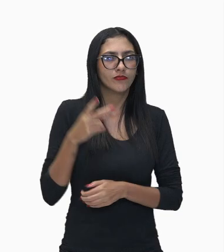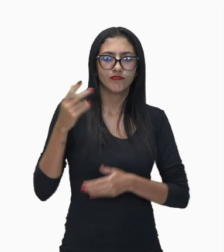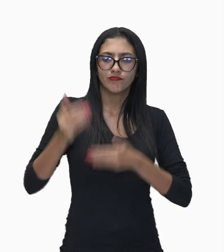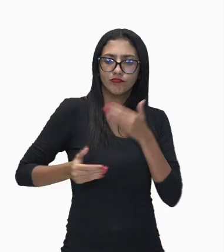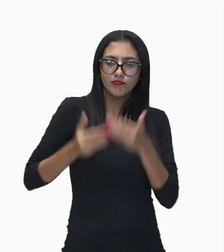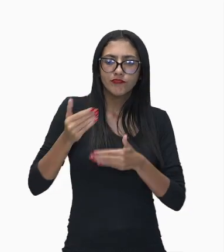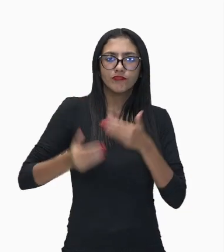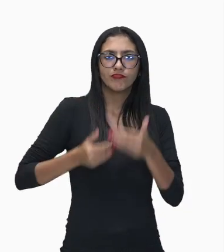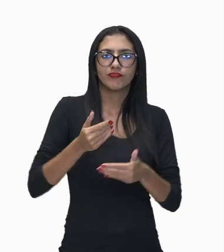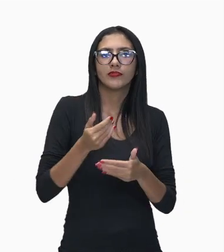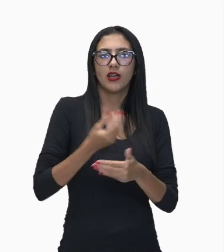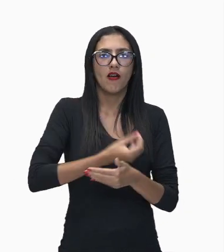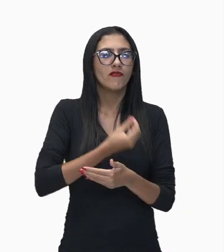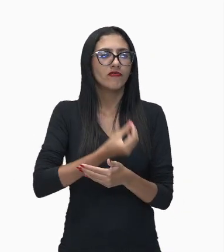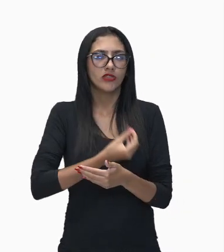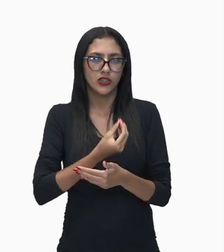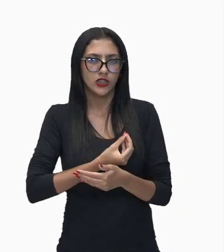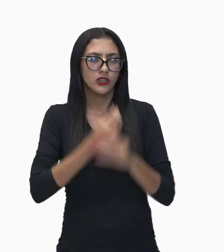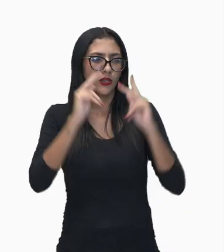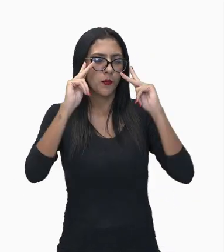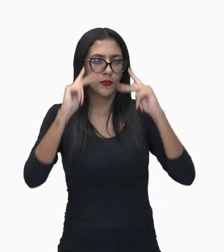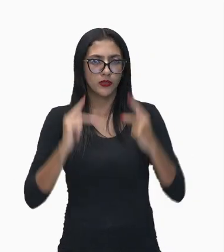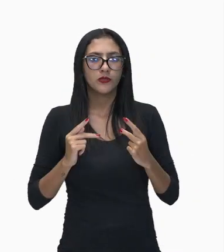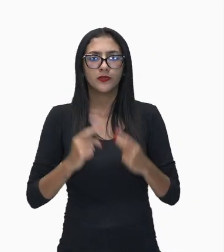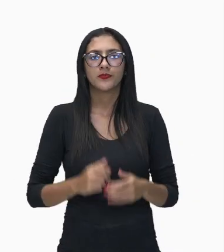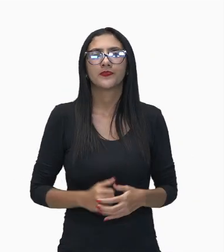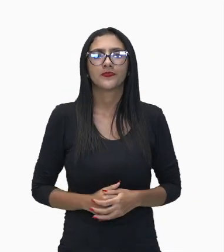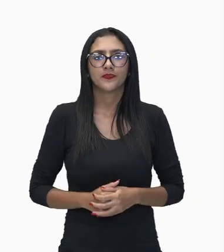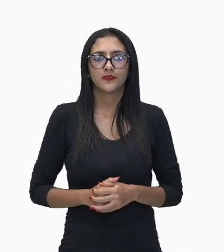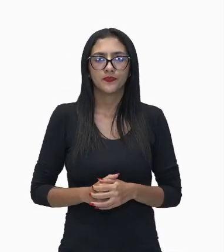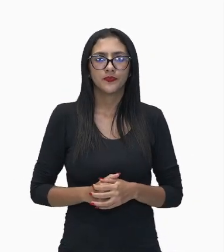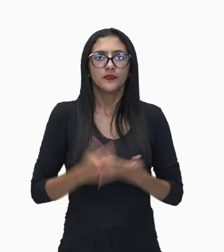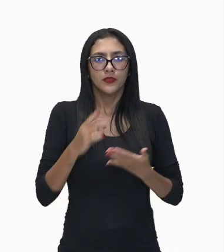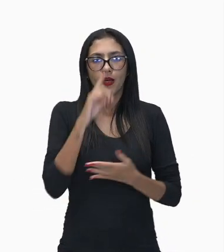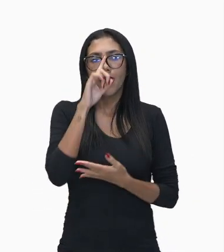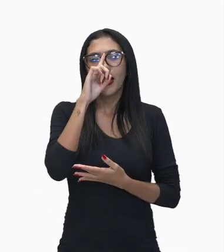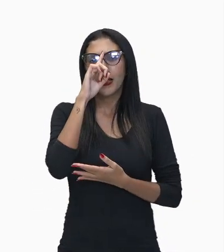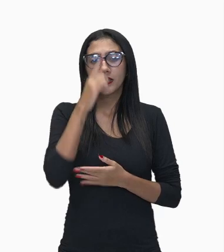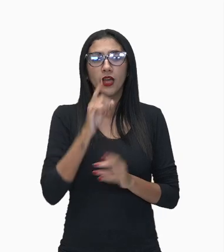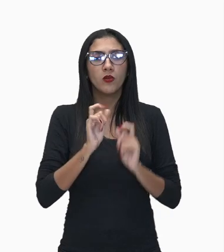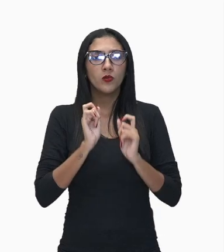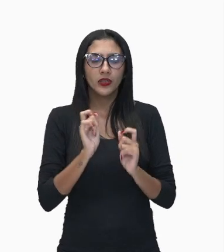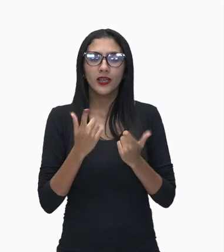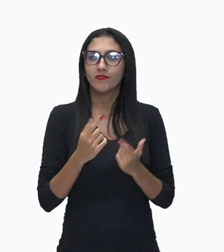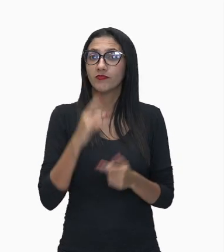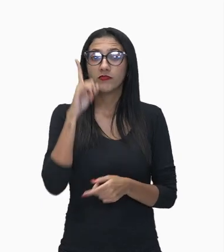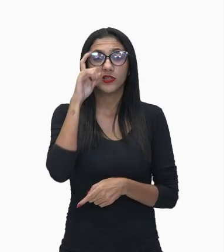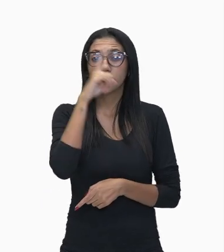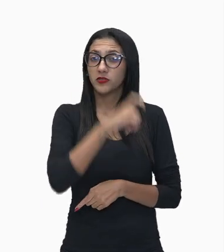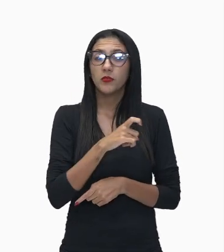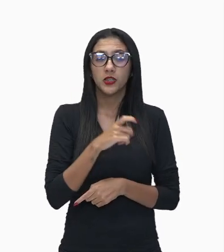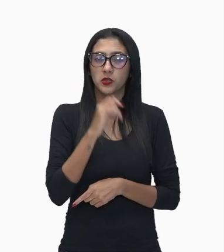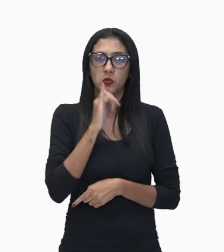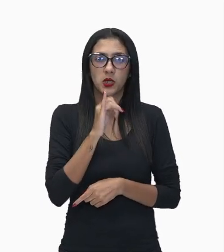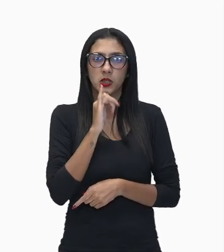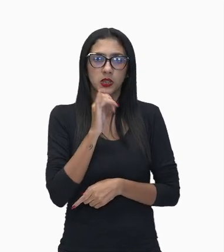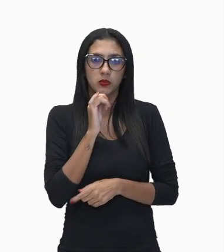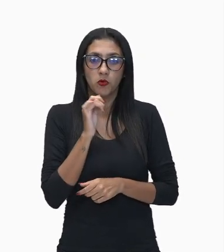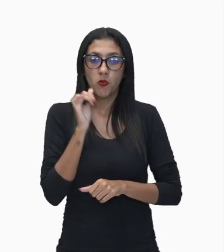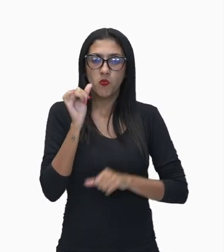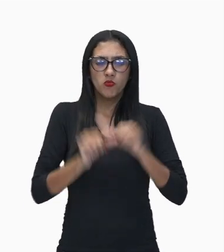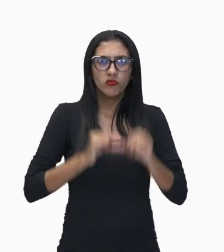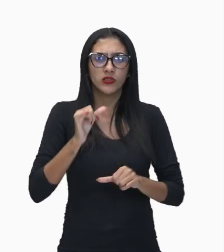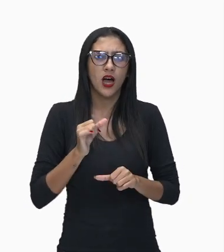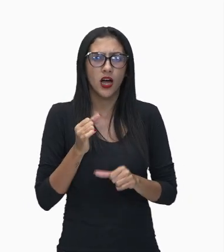indivíduo ao longo da sua vida. E como a gente observa aí, raramente consegue-se reverter esse quadro, né?